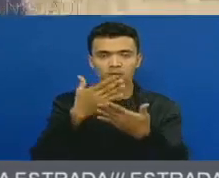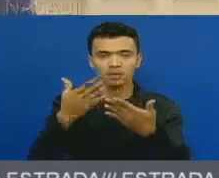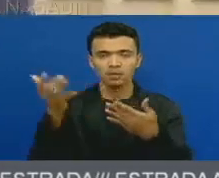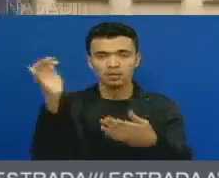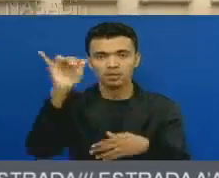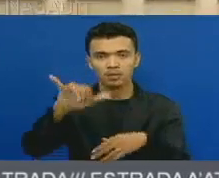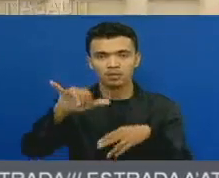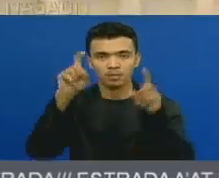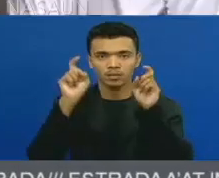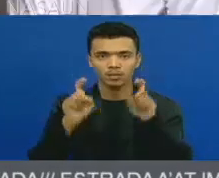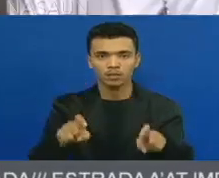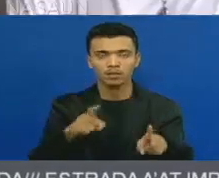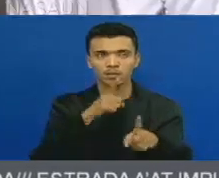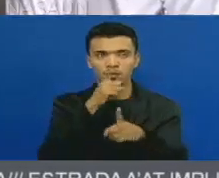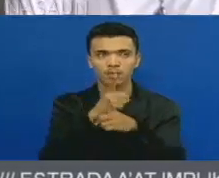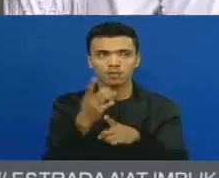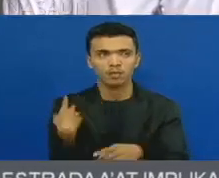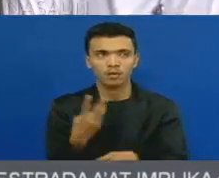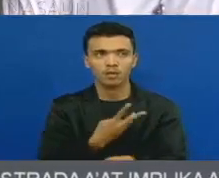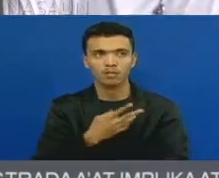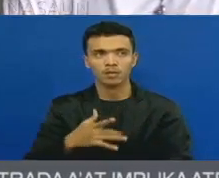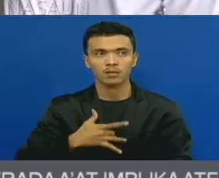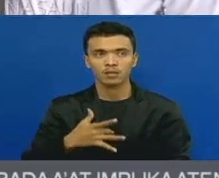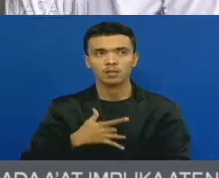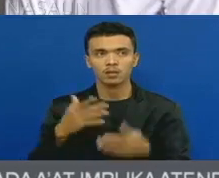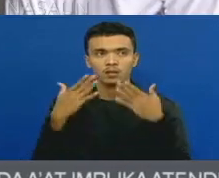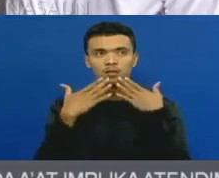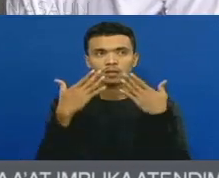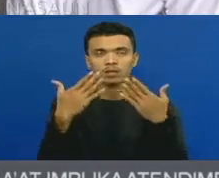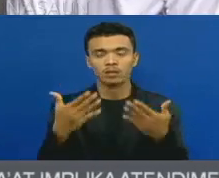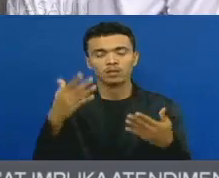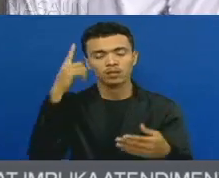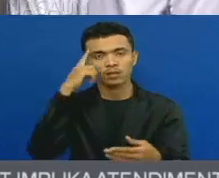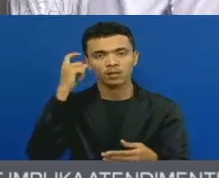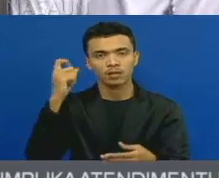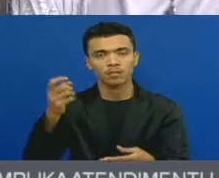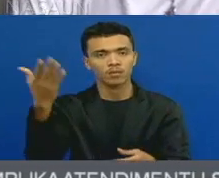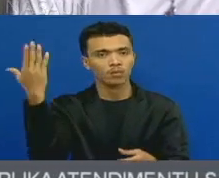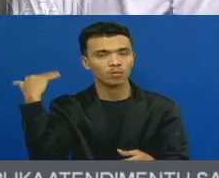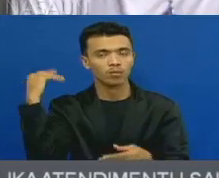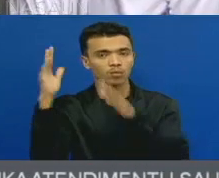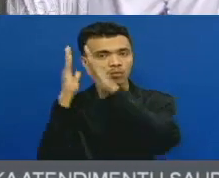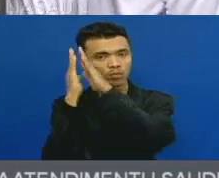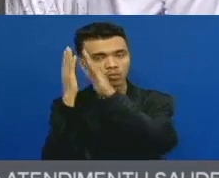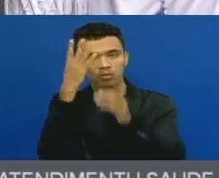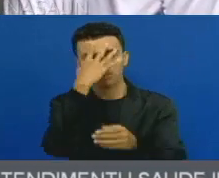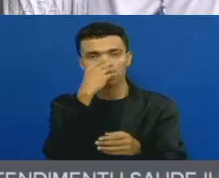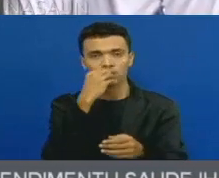besira precisa tebes. Am sentit agradece tebes, tamba unu ca mi toba o condisau